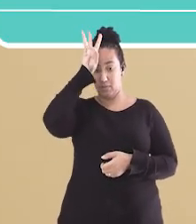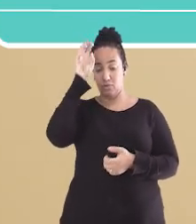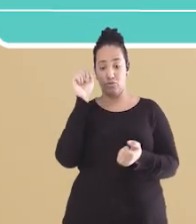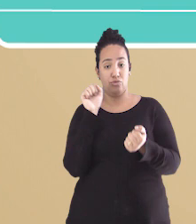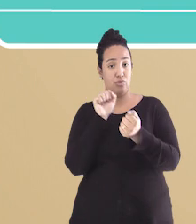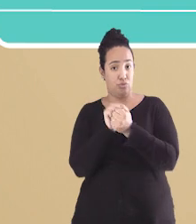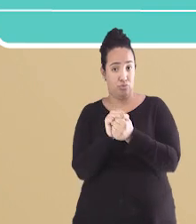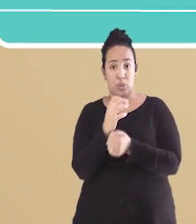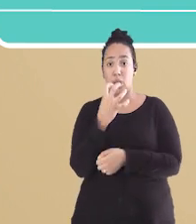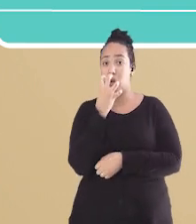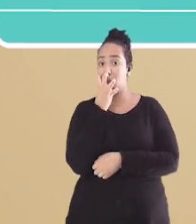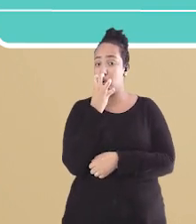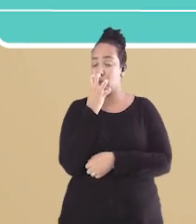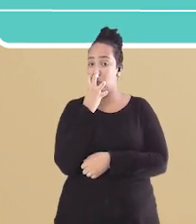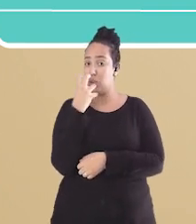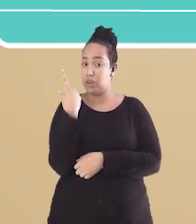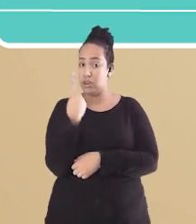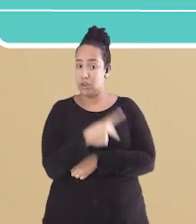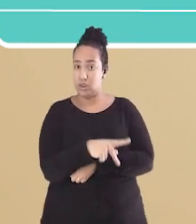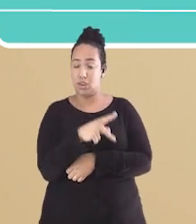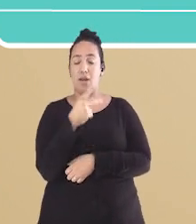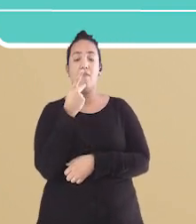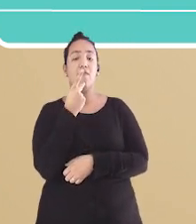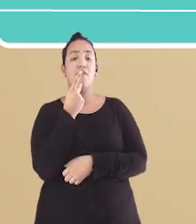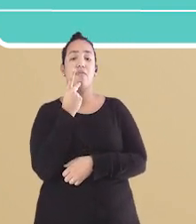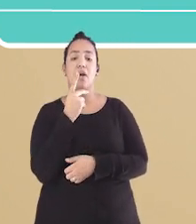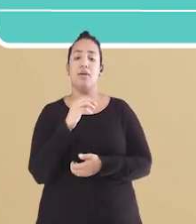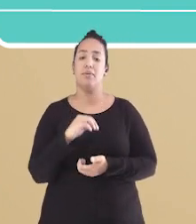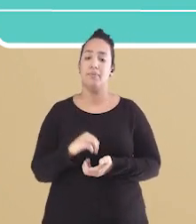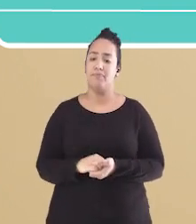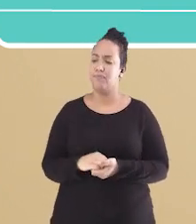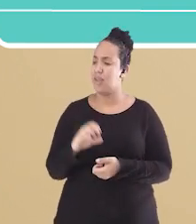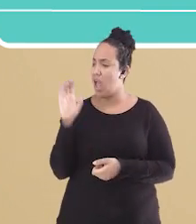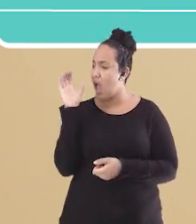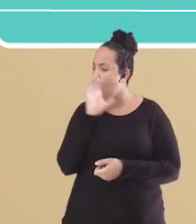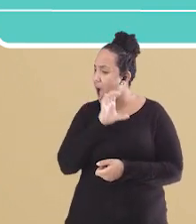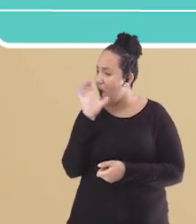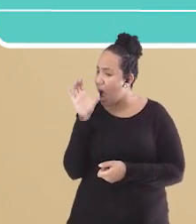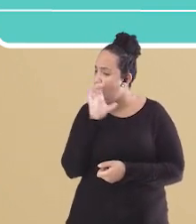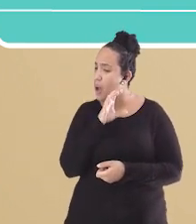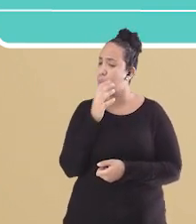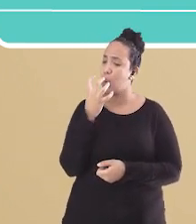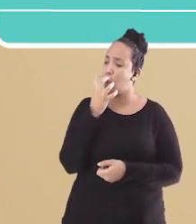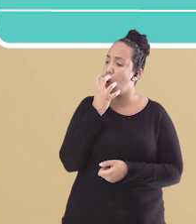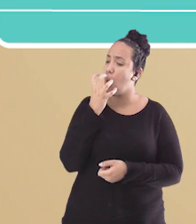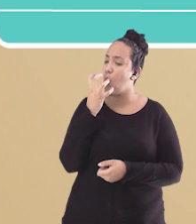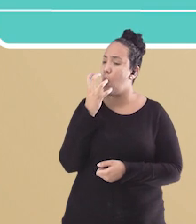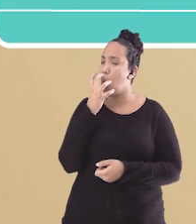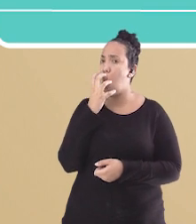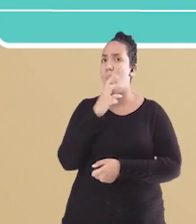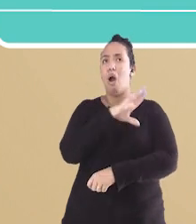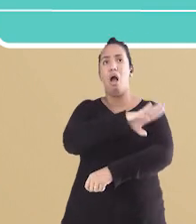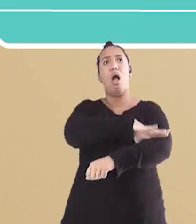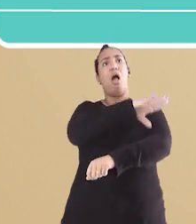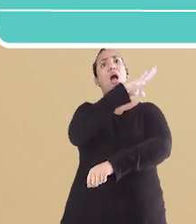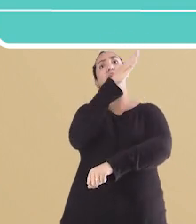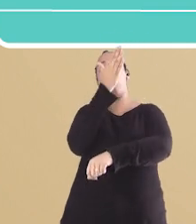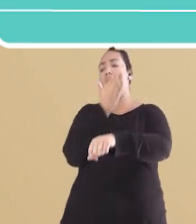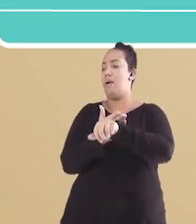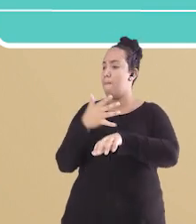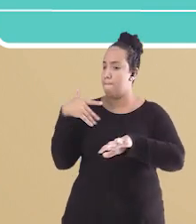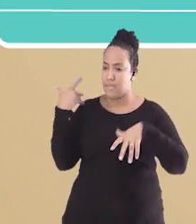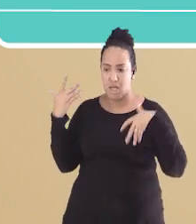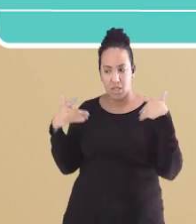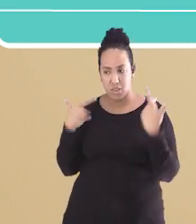Cebolinha está com seu cachorro Floquinho quando diz: lápido, Floquinho, não temos o dia todo